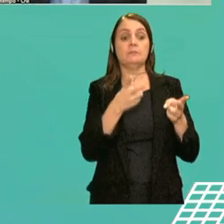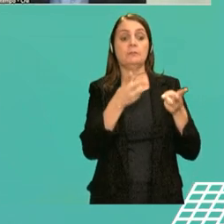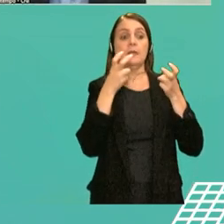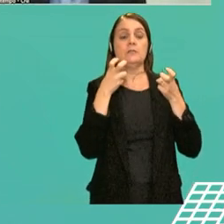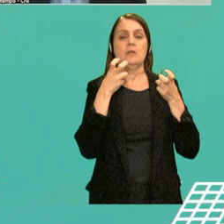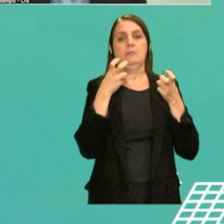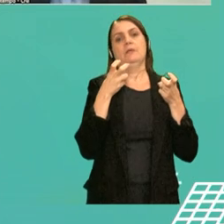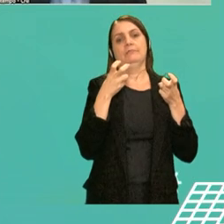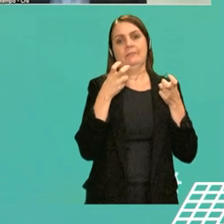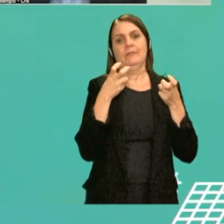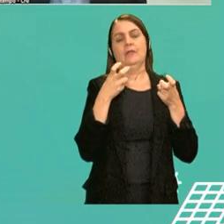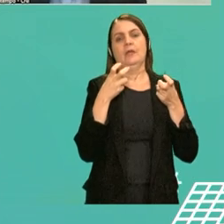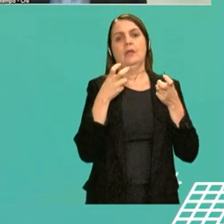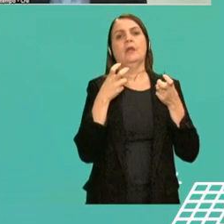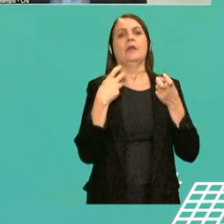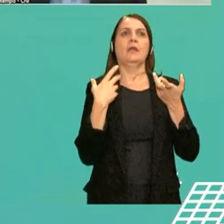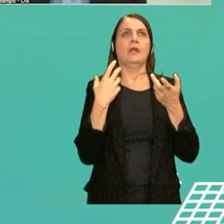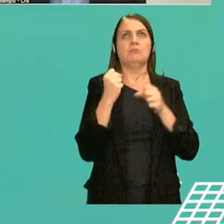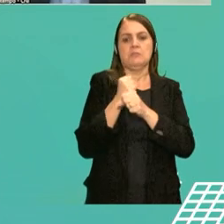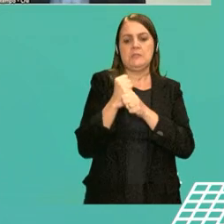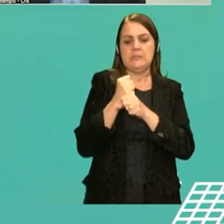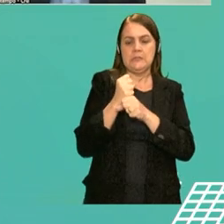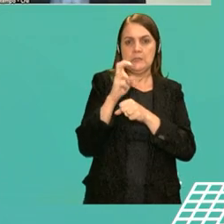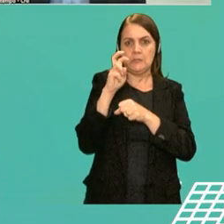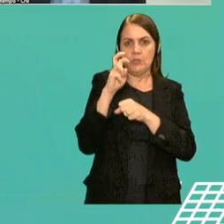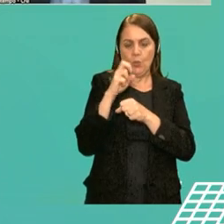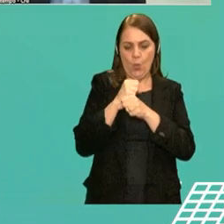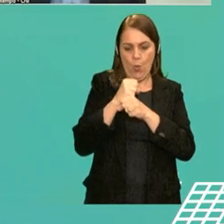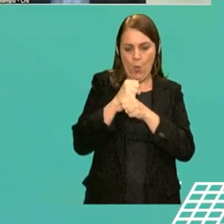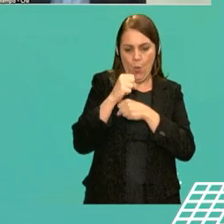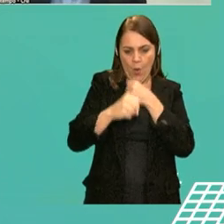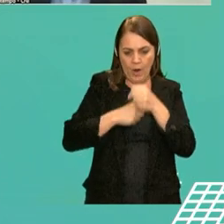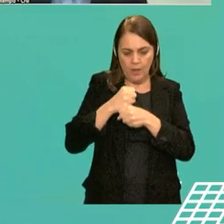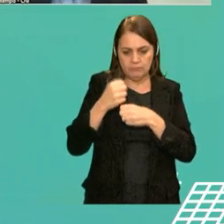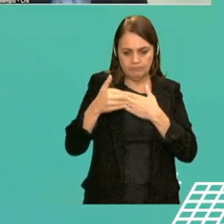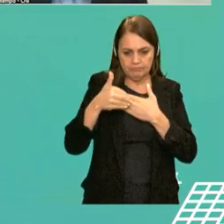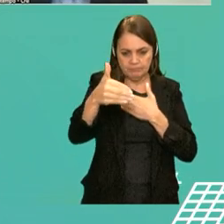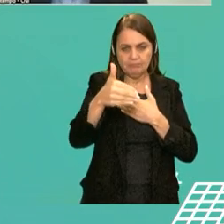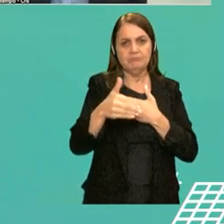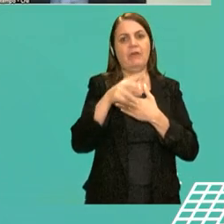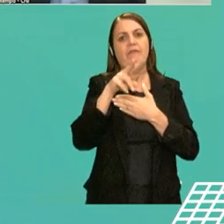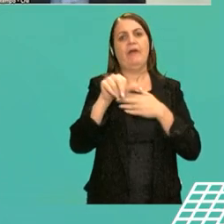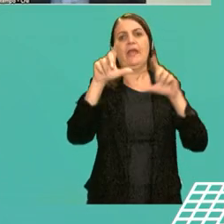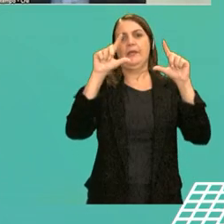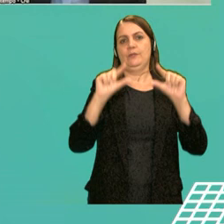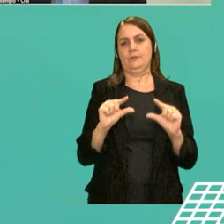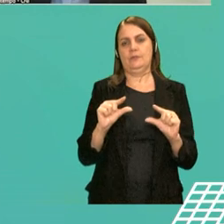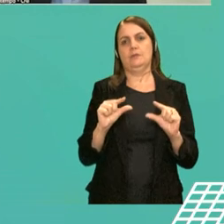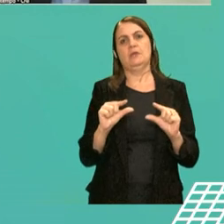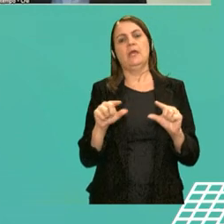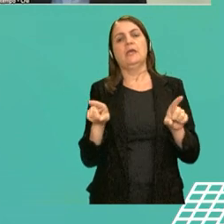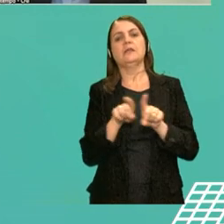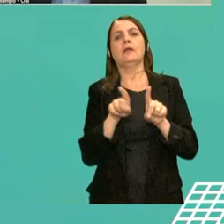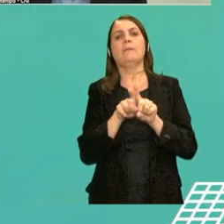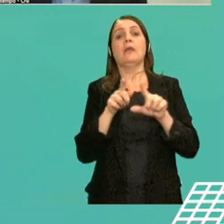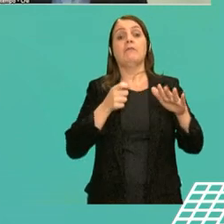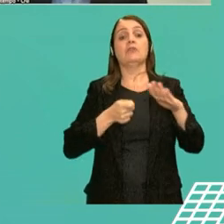custos nos próximos 5 anos, né, e também uma quantidade imensa de investimento, cerca de 1 tri